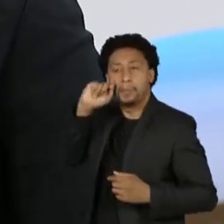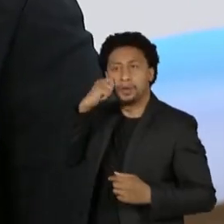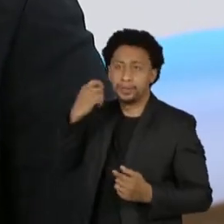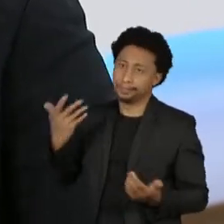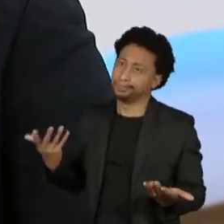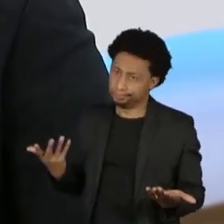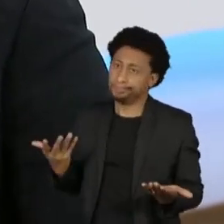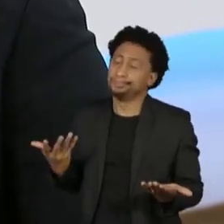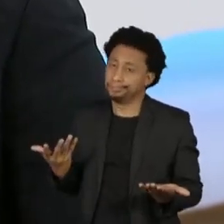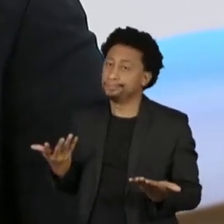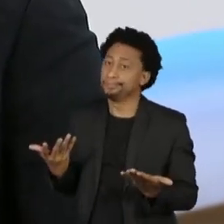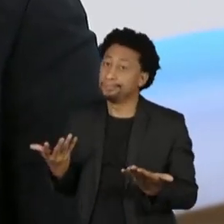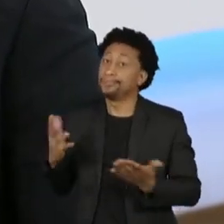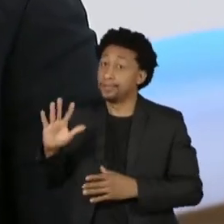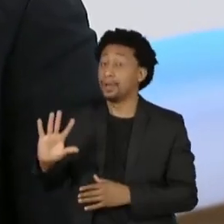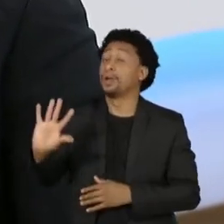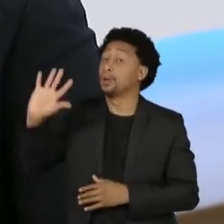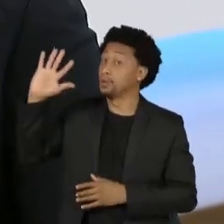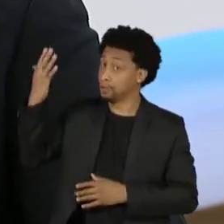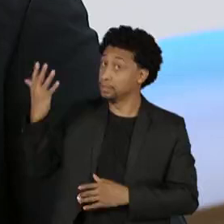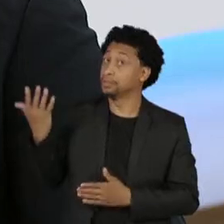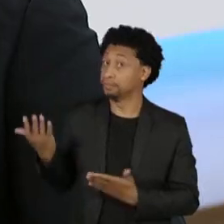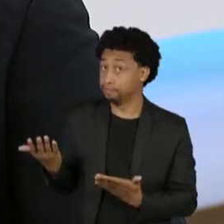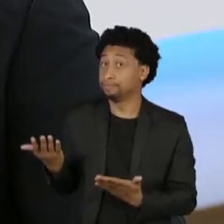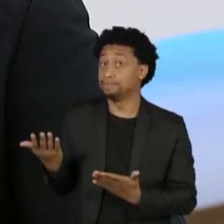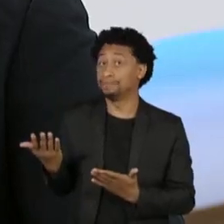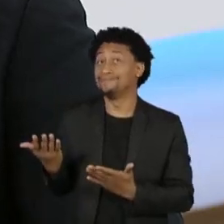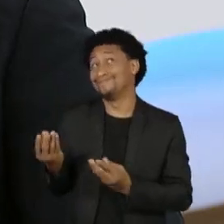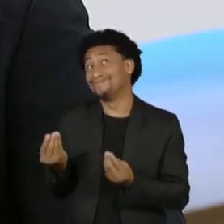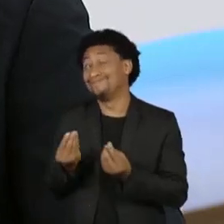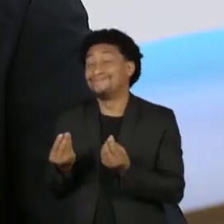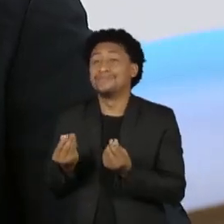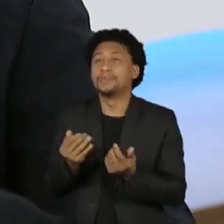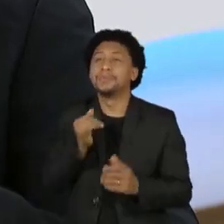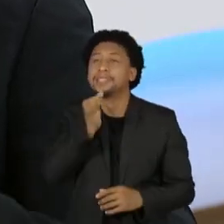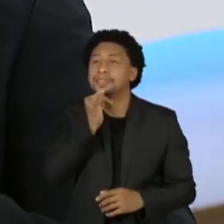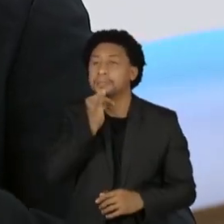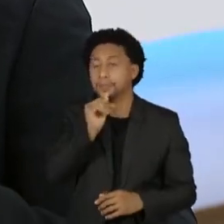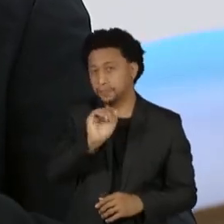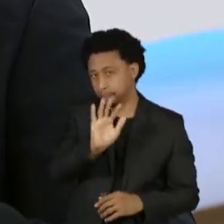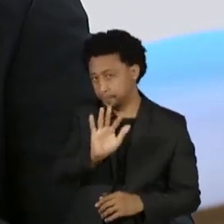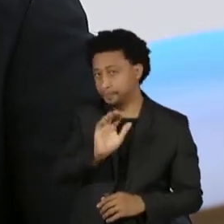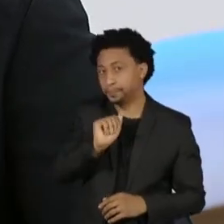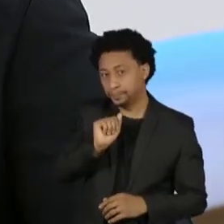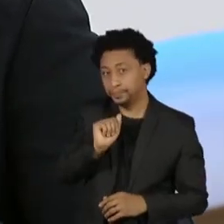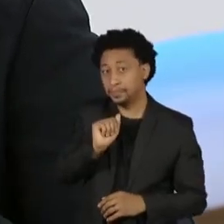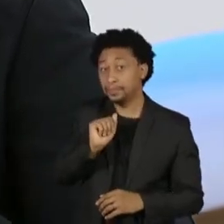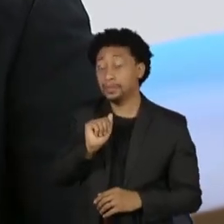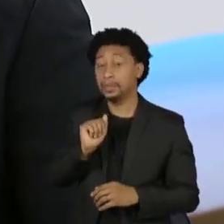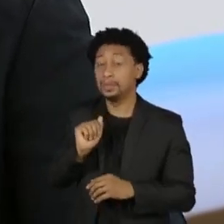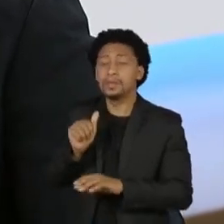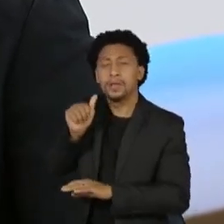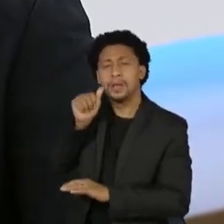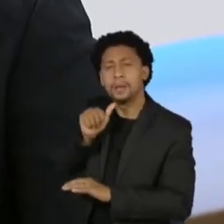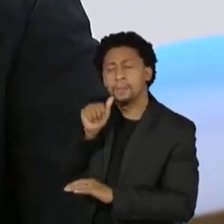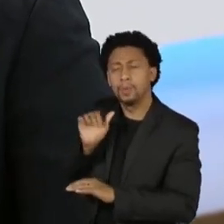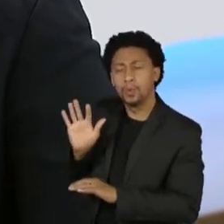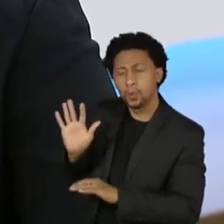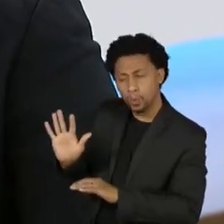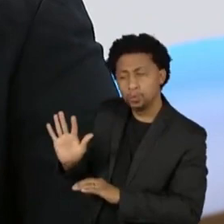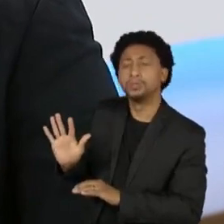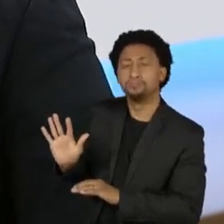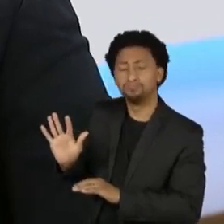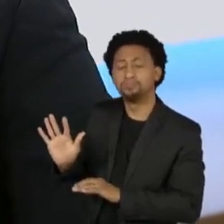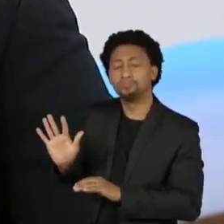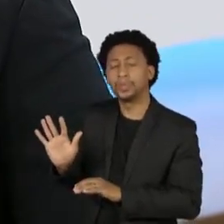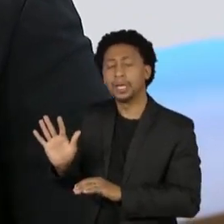acontece muito do daquela moça não Negra Que se interessa por